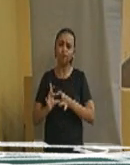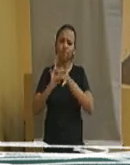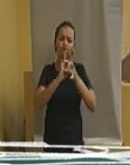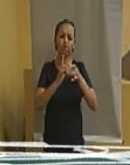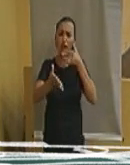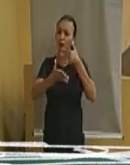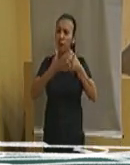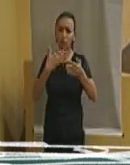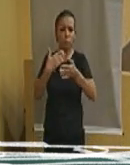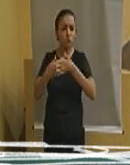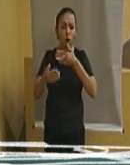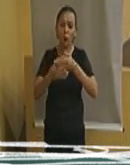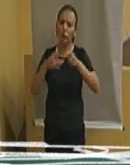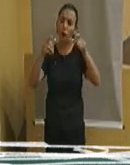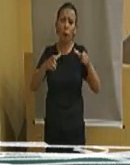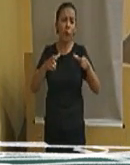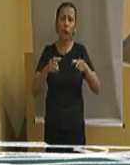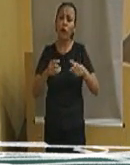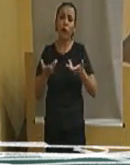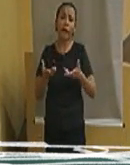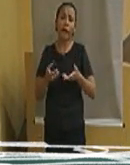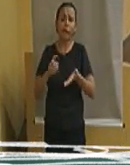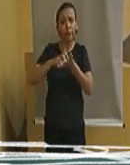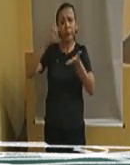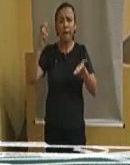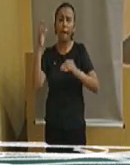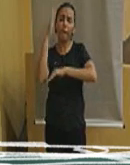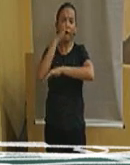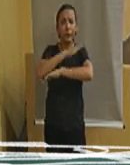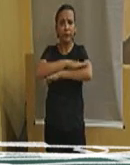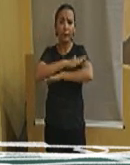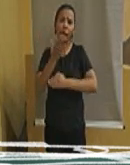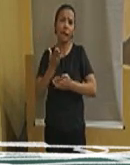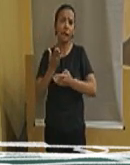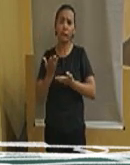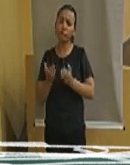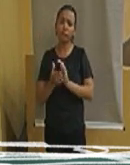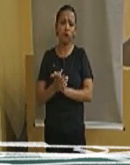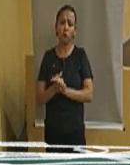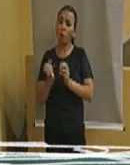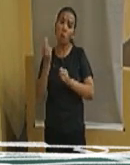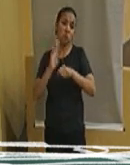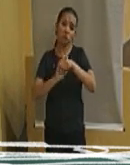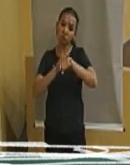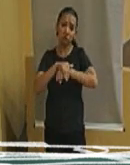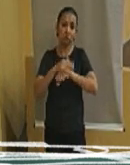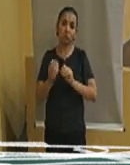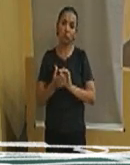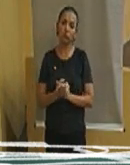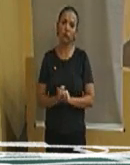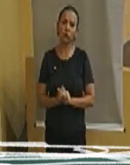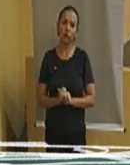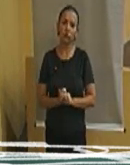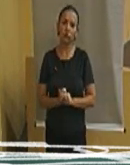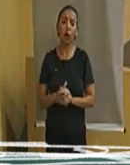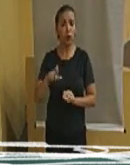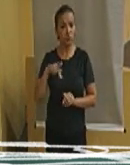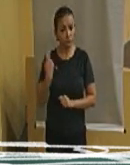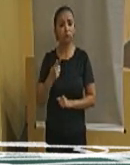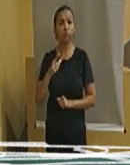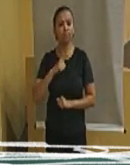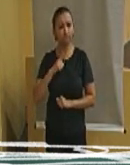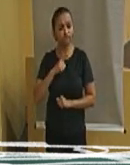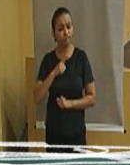independente de estarem atuando no turno diurno, vespertino, enfim, ou no noturno. Nós temos que